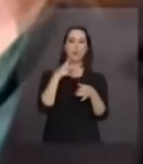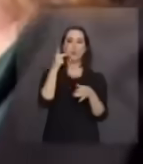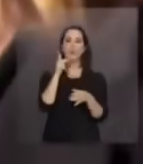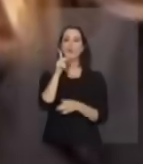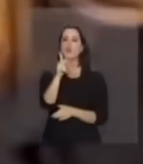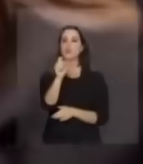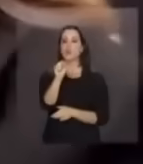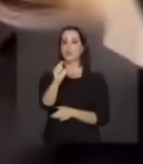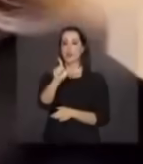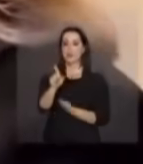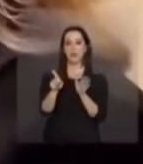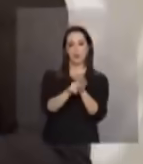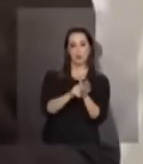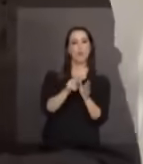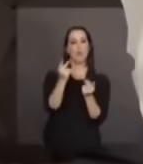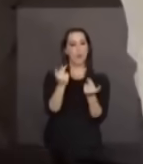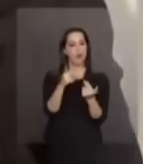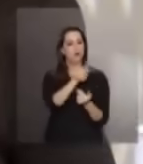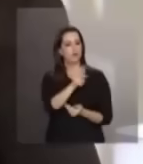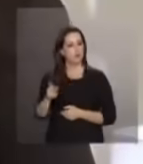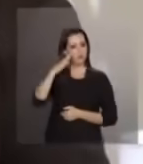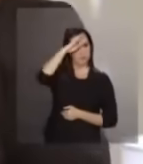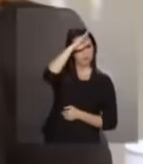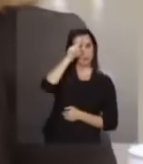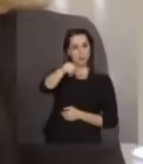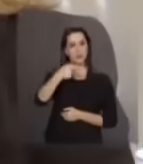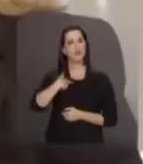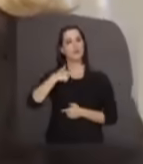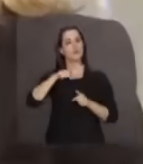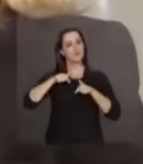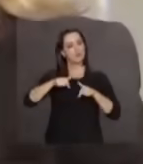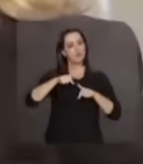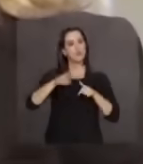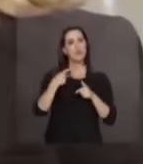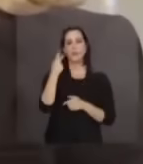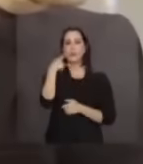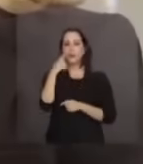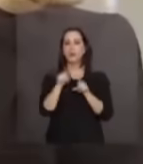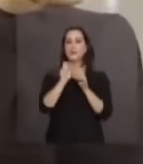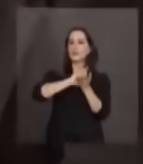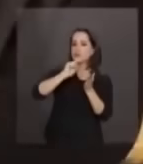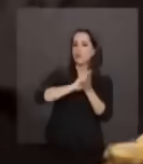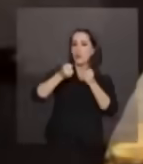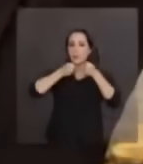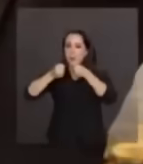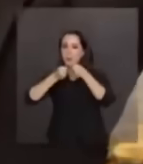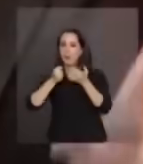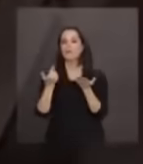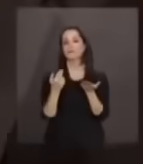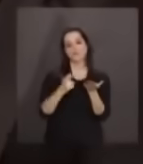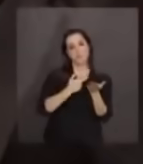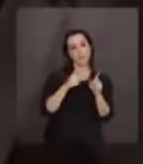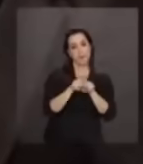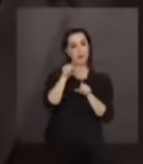talvez, se a polícia enxergar que há elementos, se a justiça enxergar que há elementos para isso, abrir uma linha de investigação dessa relação. E